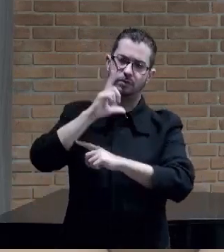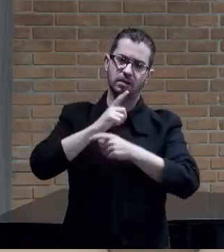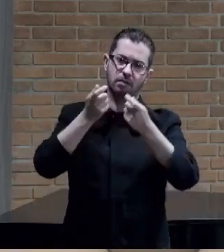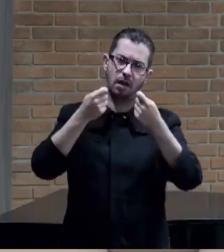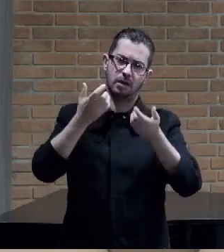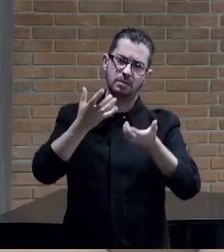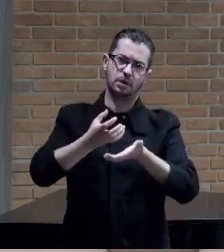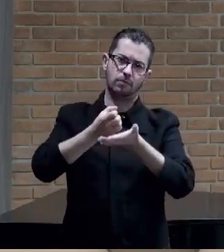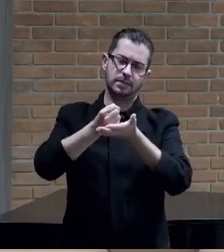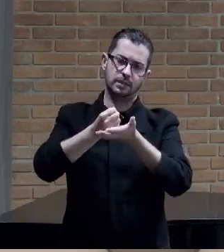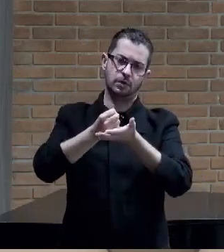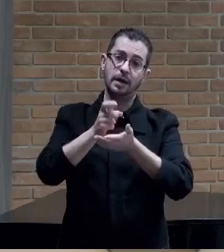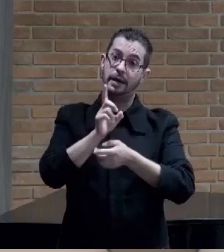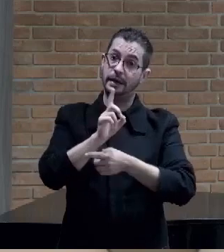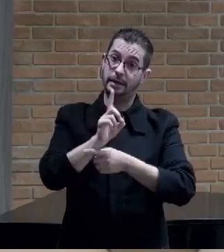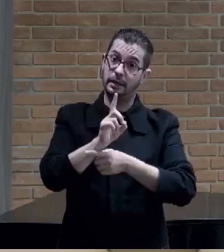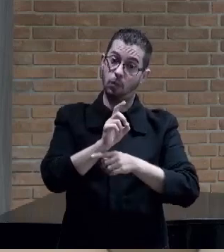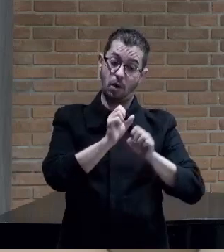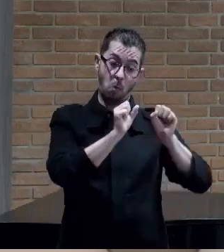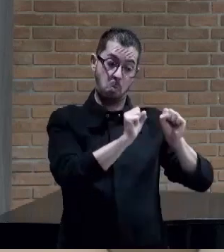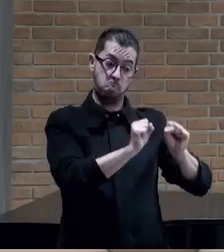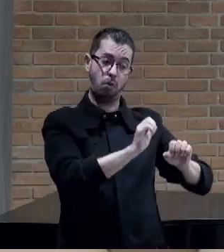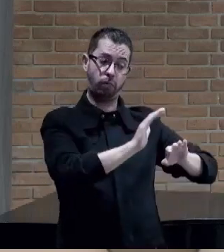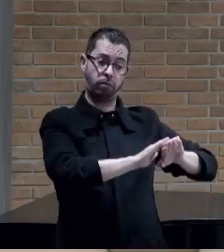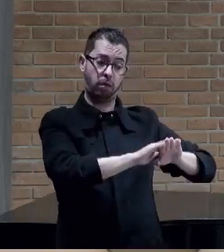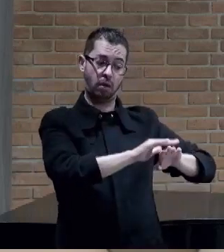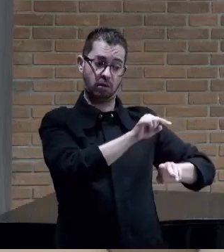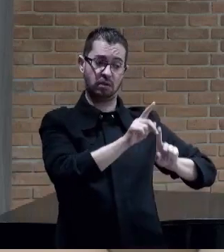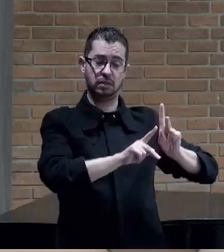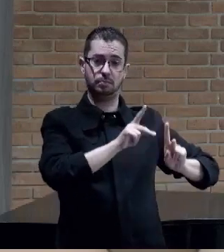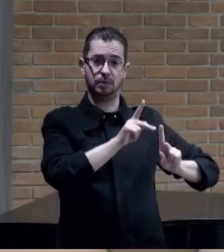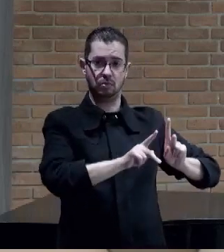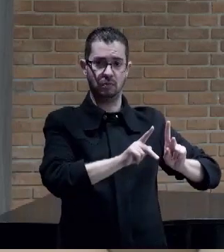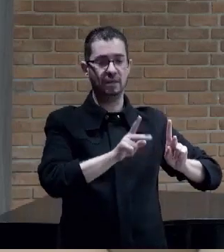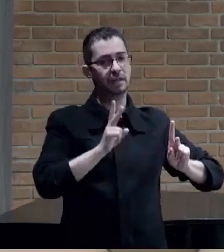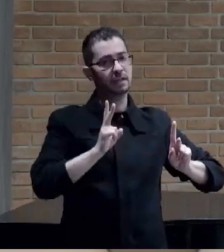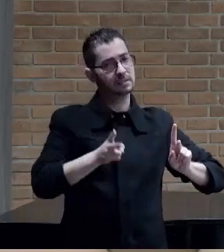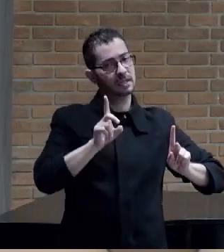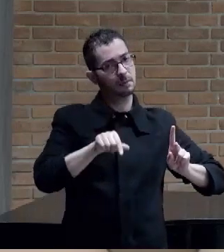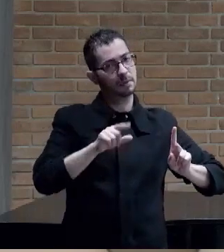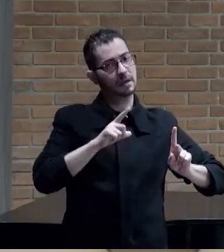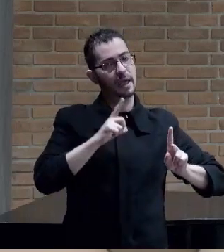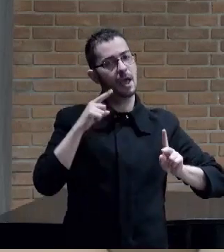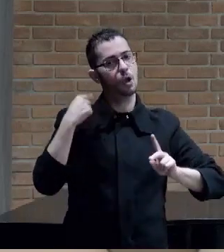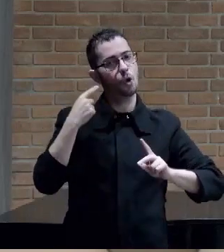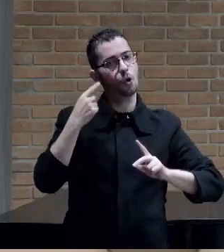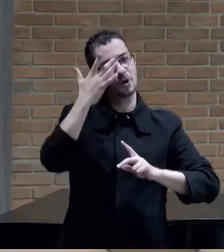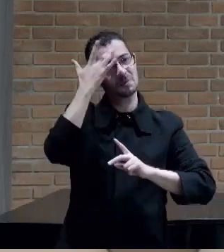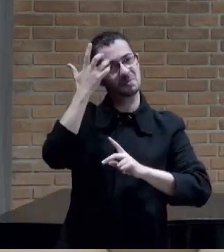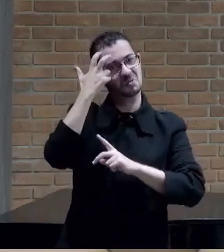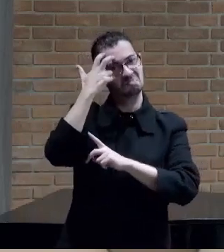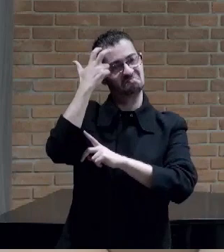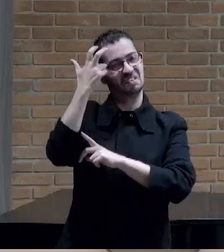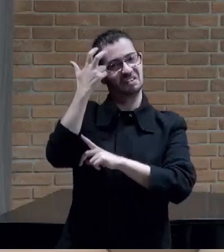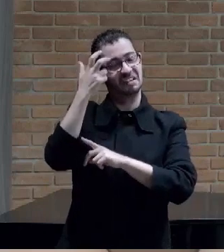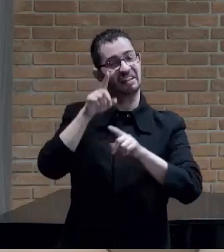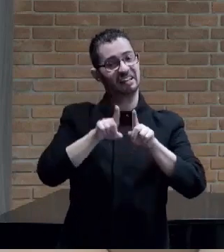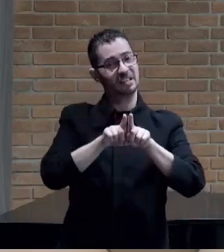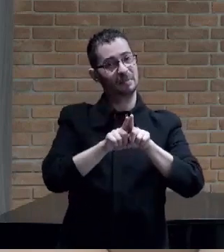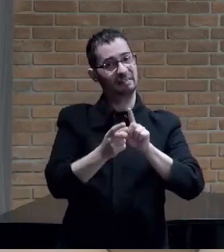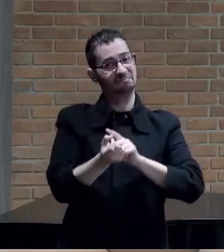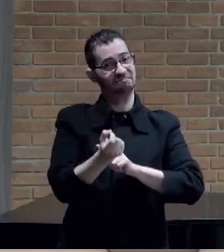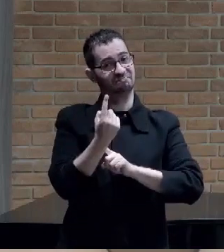e não ser o poder do homem, sempre será loucura para os intelectuais e escândalo para